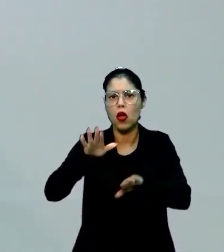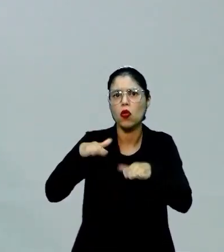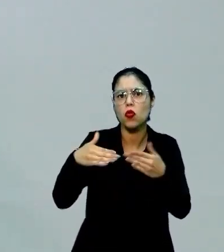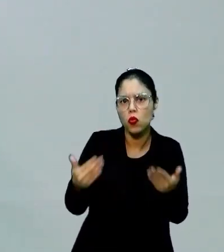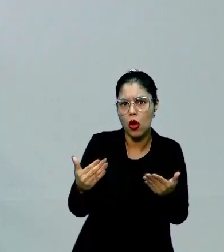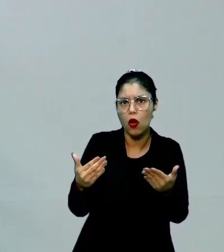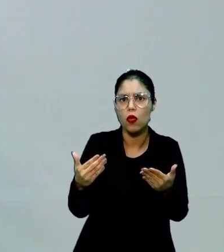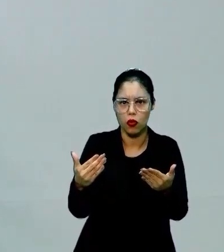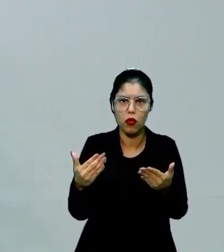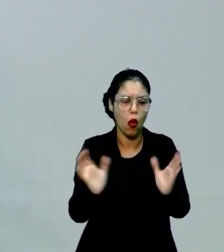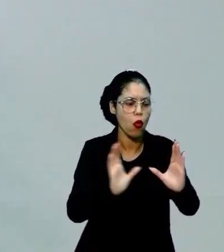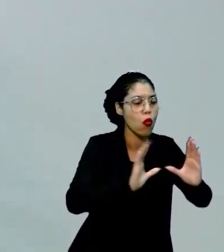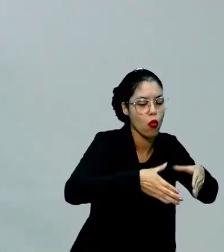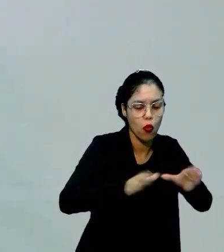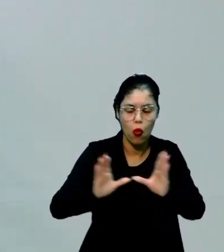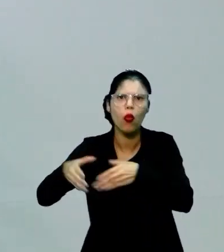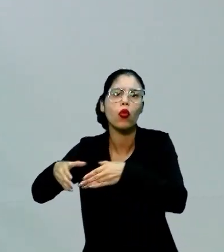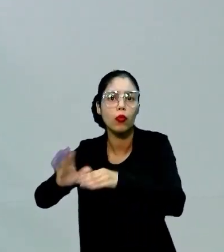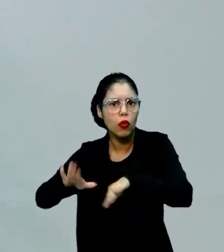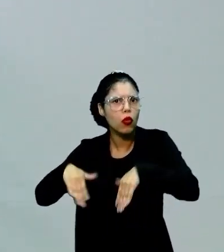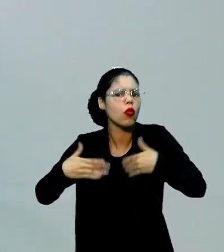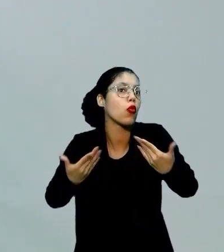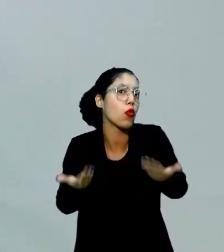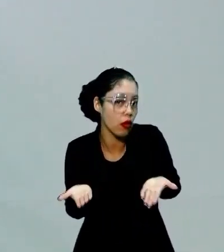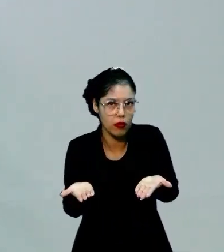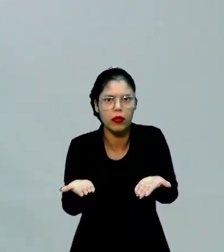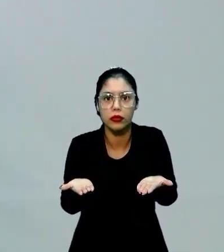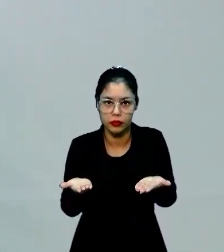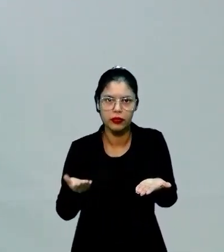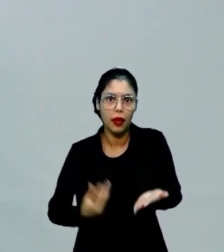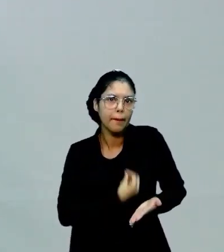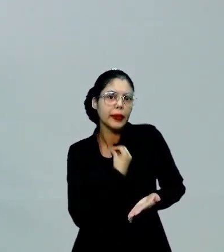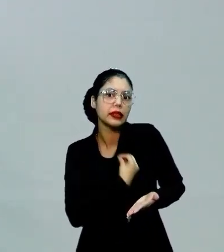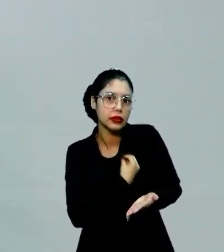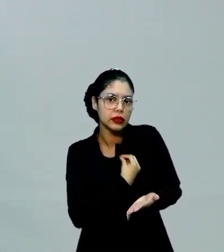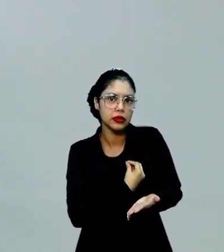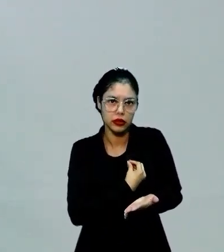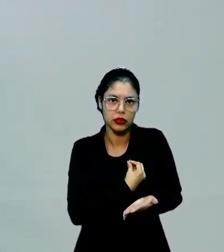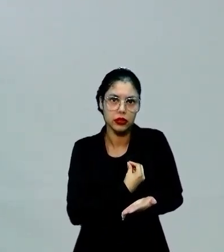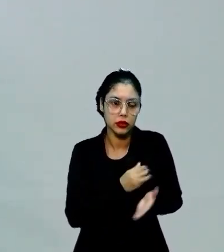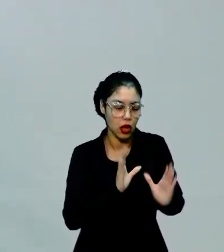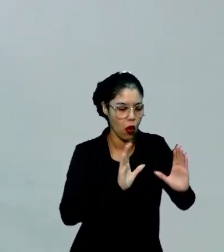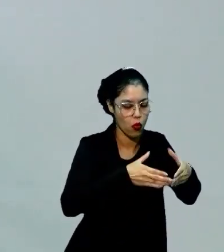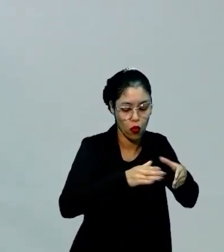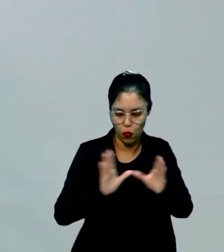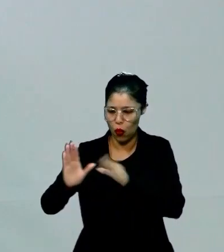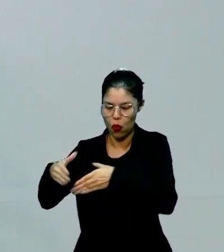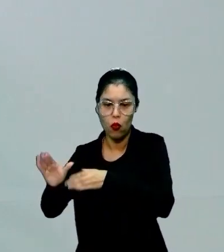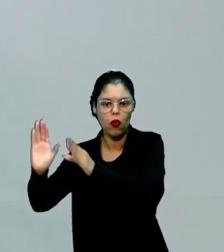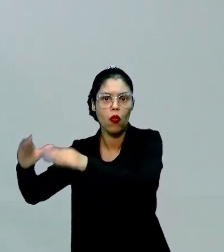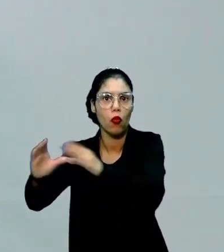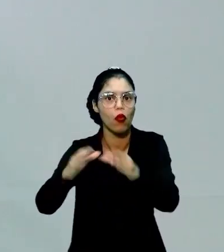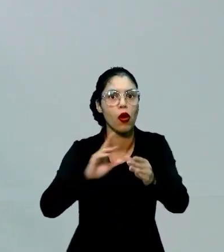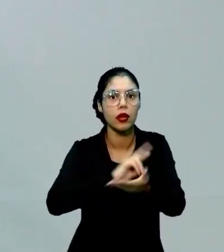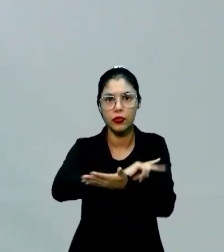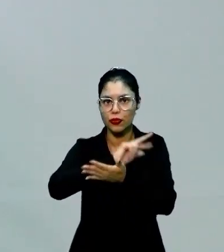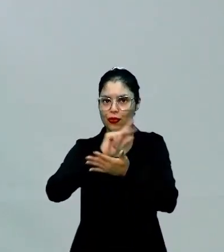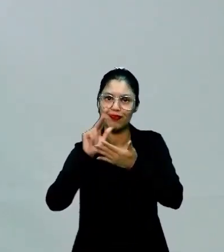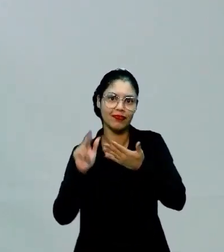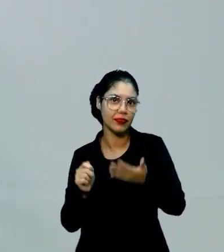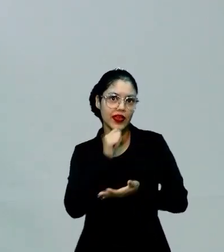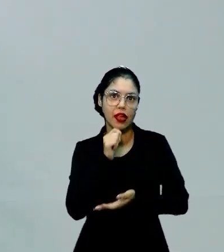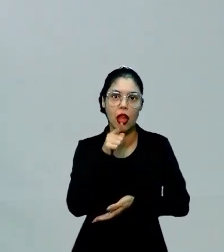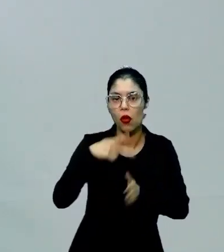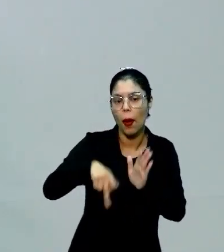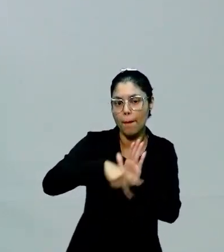classe social? A tua presença em uma determinada classe social, ela é determinada justamente pelas